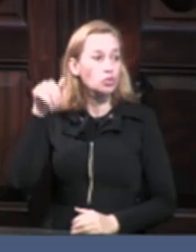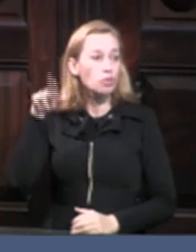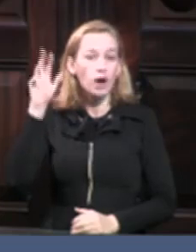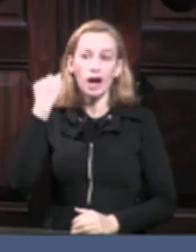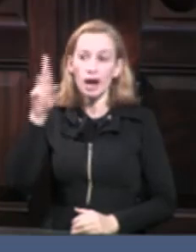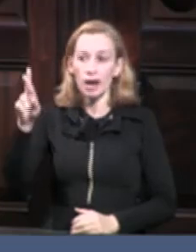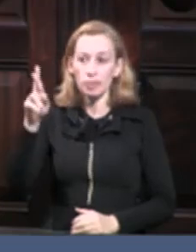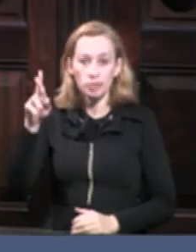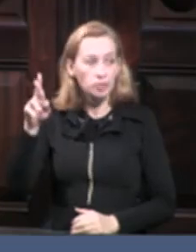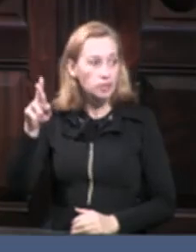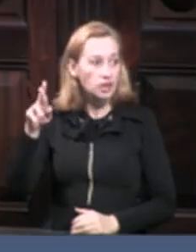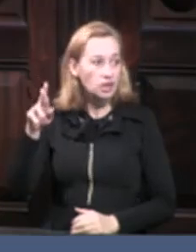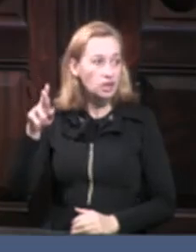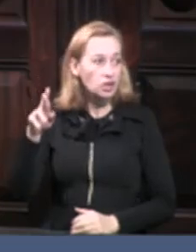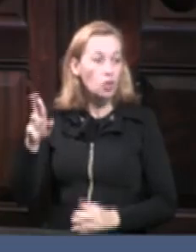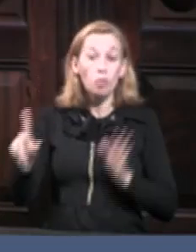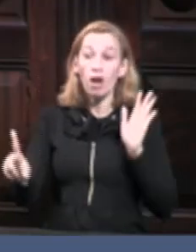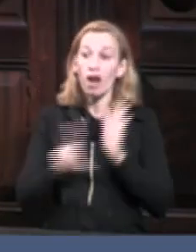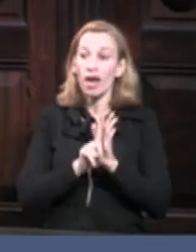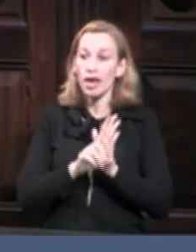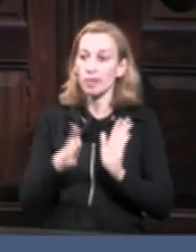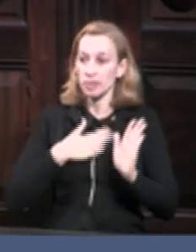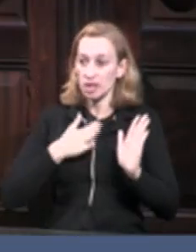autoria, que